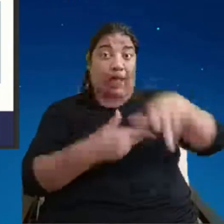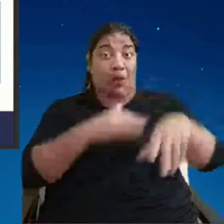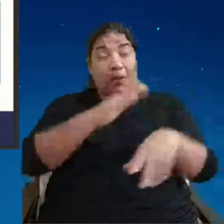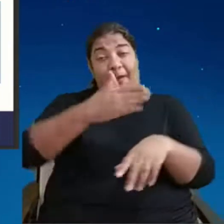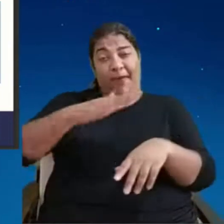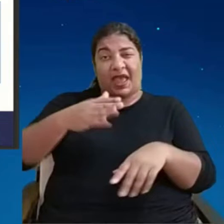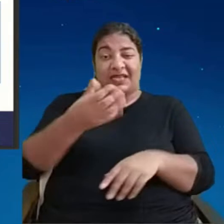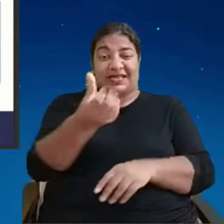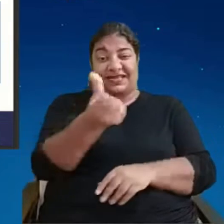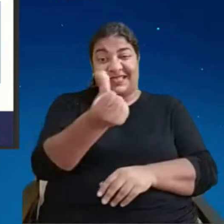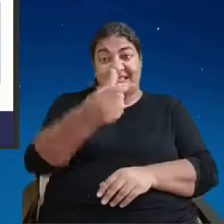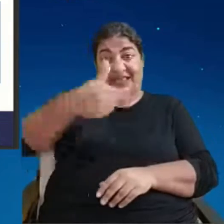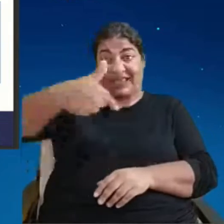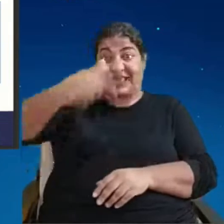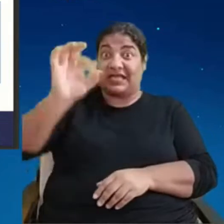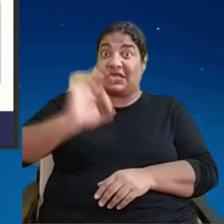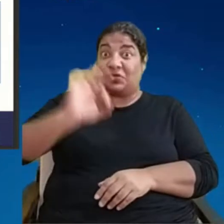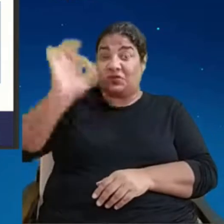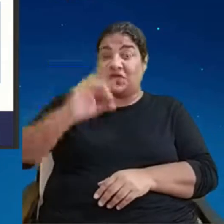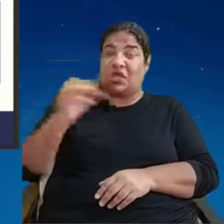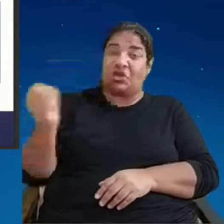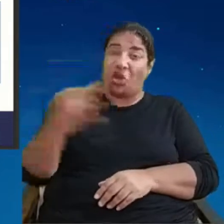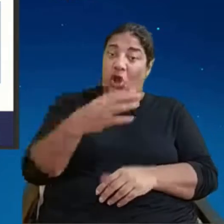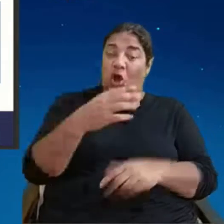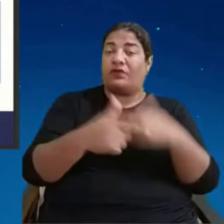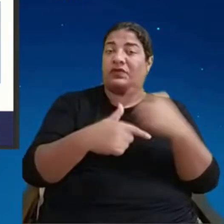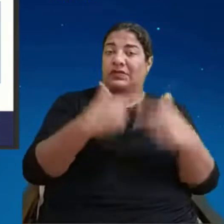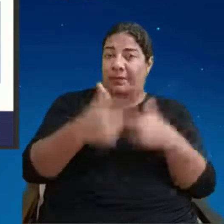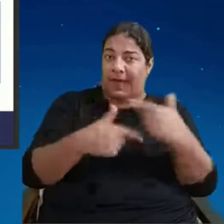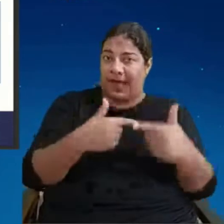trabalho, remoto 100%, híbrido ou presencial.